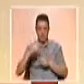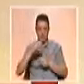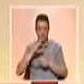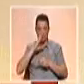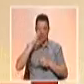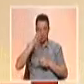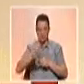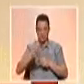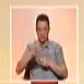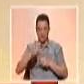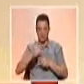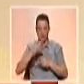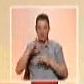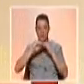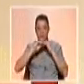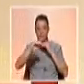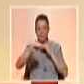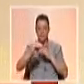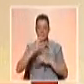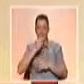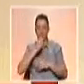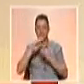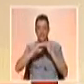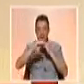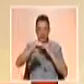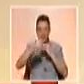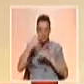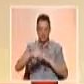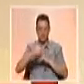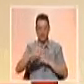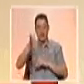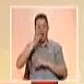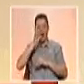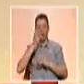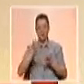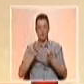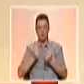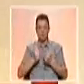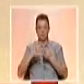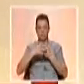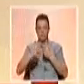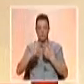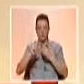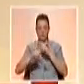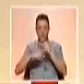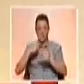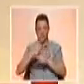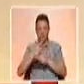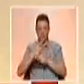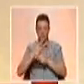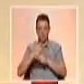versão desértica, digamos, em que elas utilizam a água numa determinada altura, ficam cheias de água e depois vão utilizar